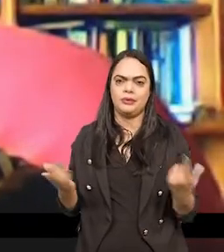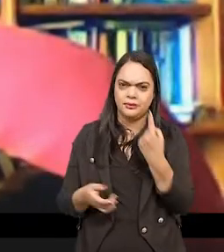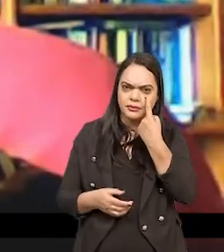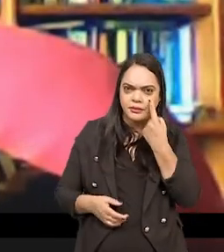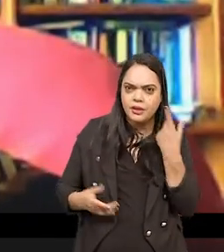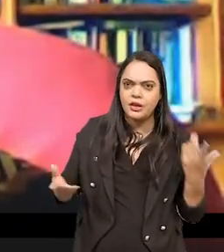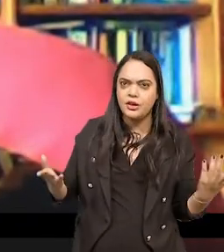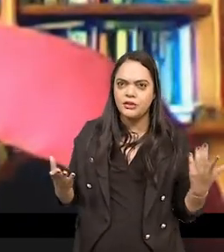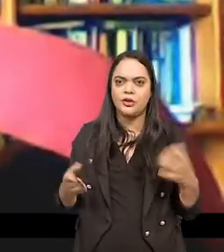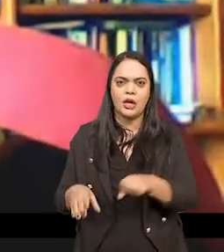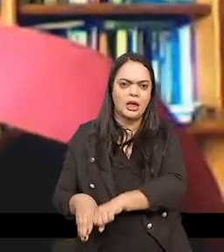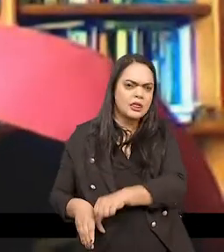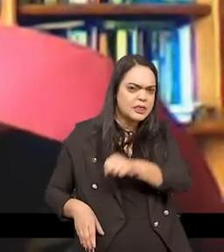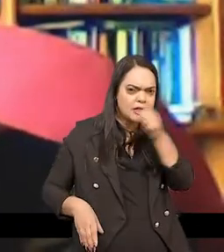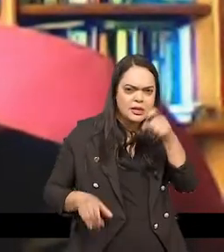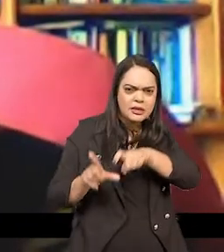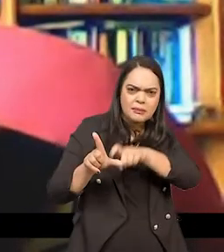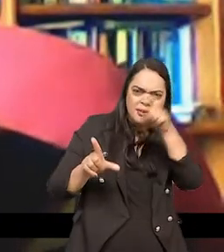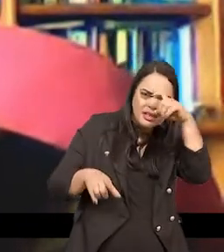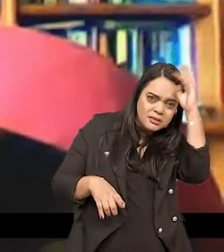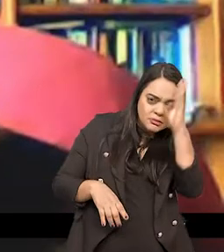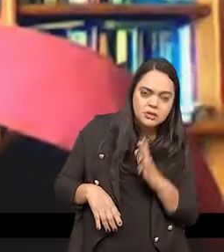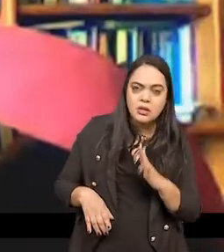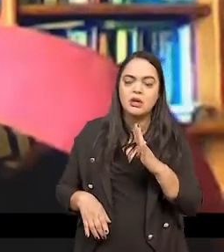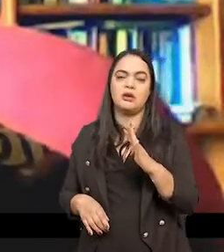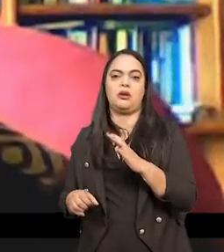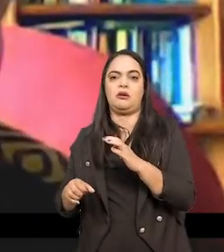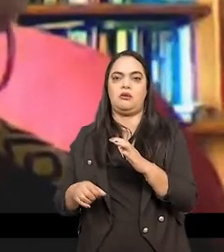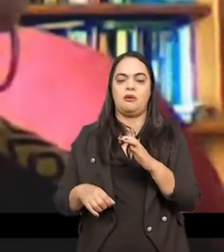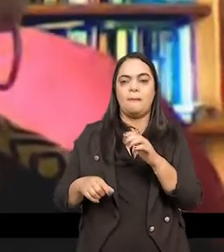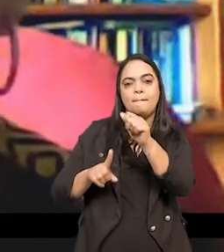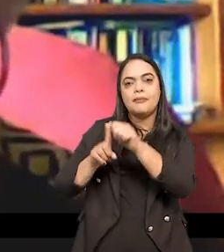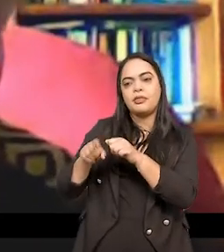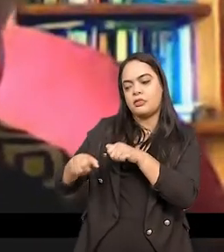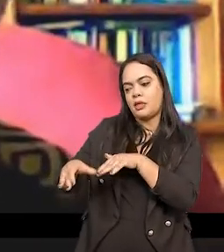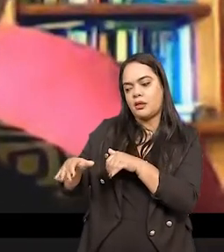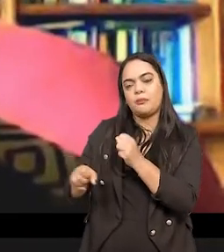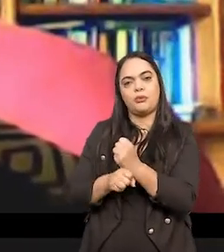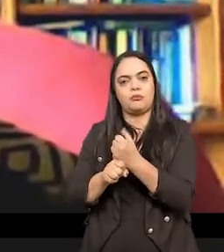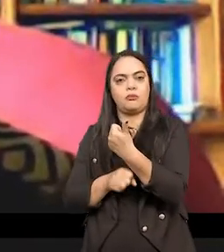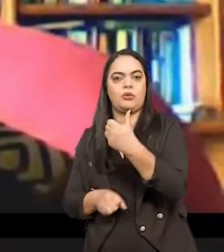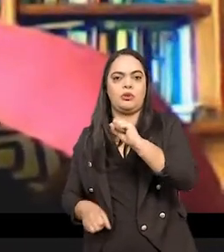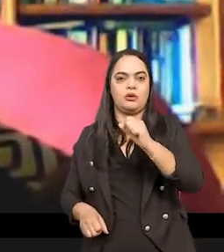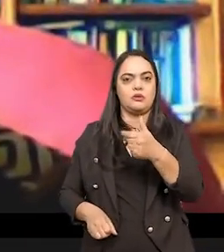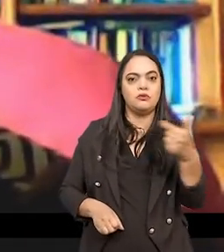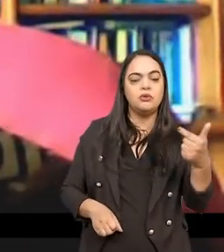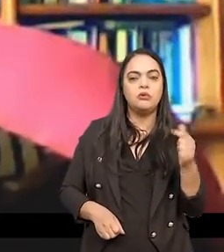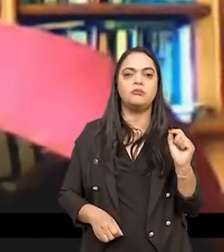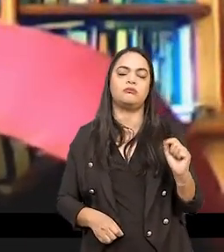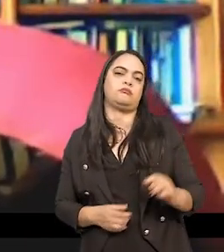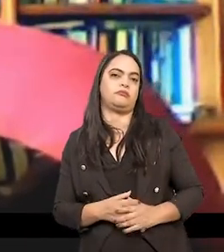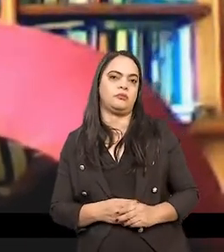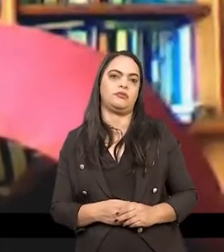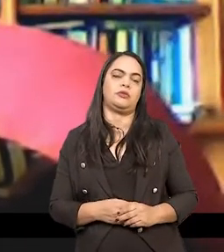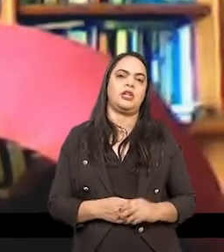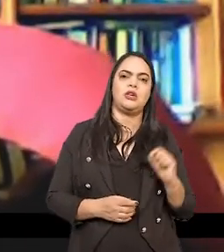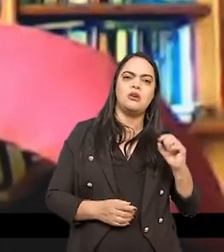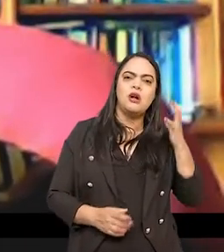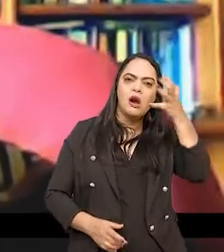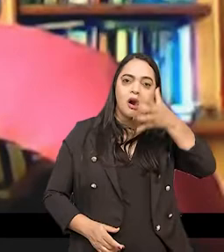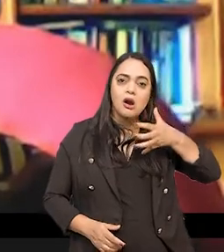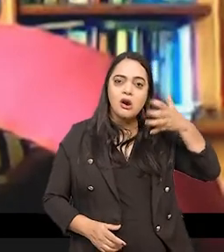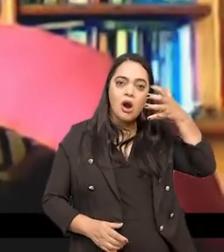a independência brasileira se dá em setembro de 22, e esse discurso que se passa nas Cortes Gerais de